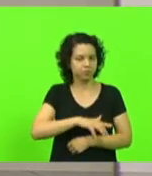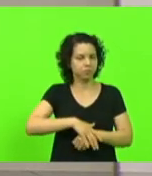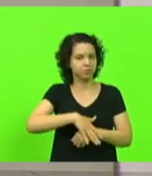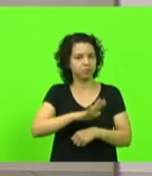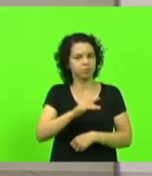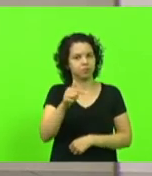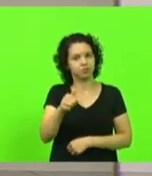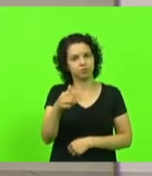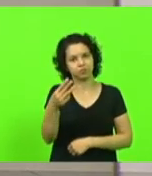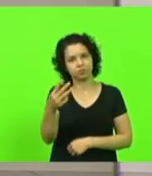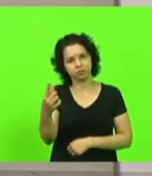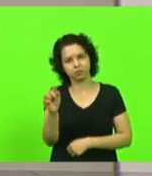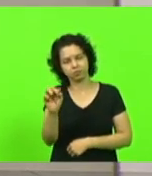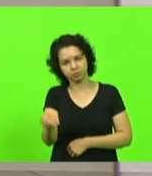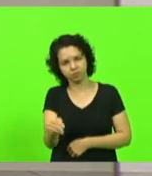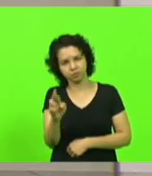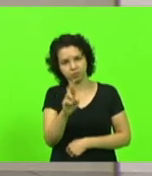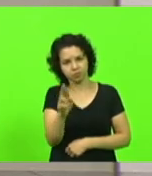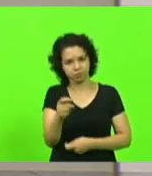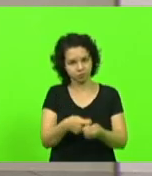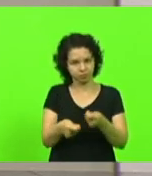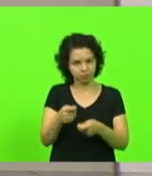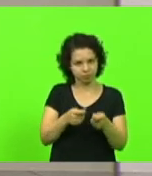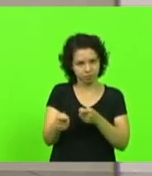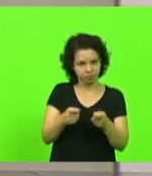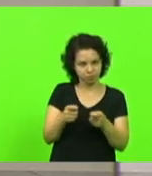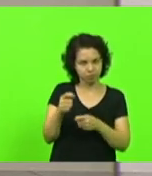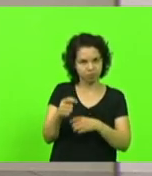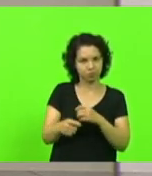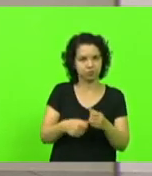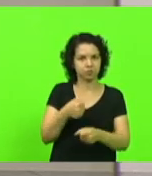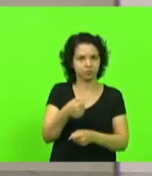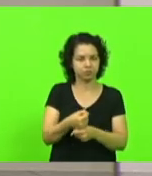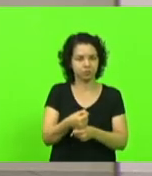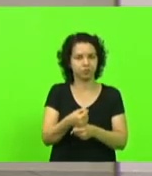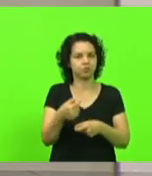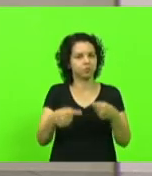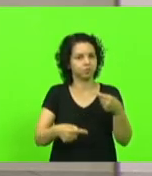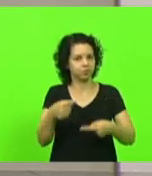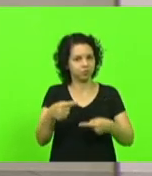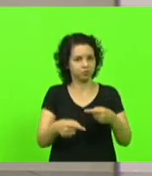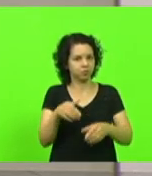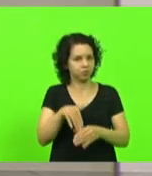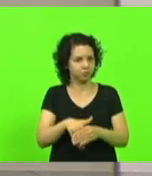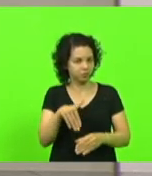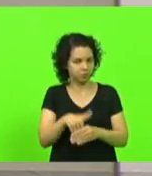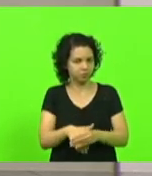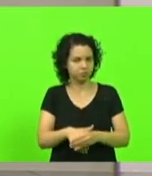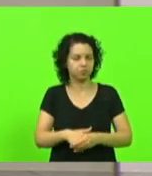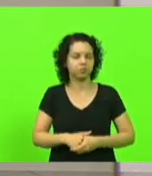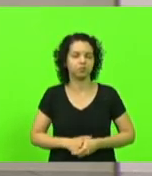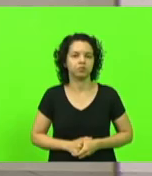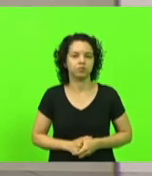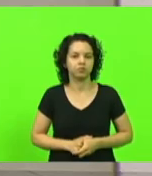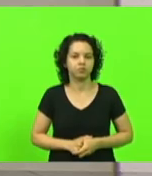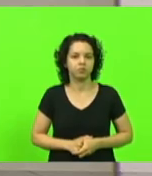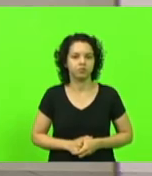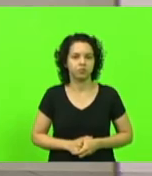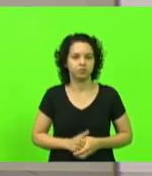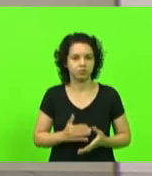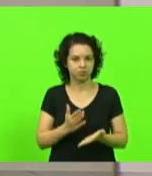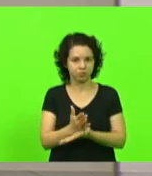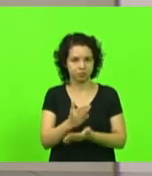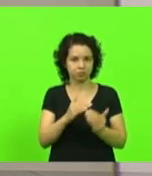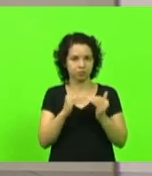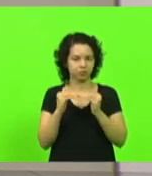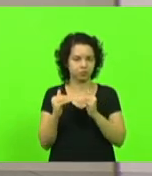em economias anuais, em discussão. Não havendo quem queira discutir, em votação. Deputados que aprovam, permaneçam como se encontram. Aprovado